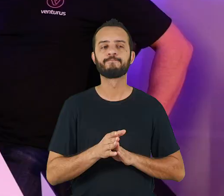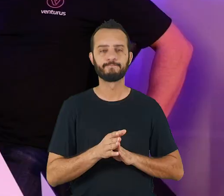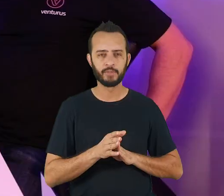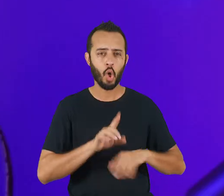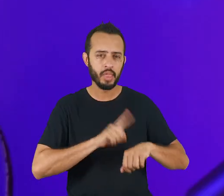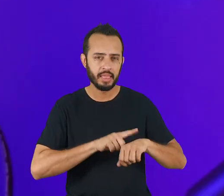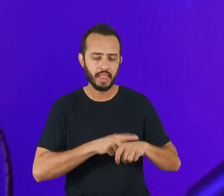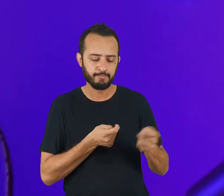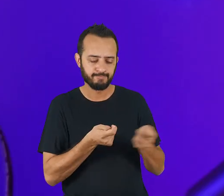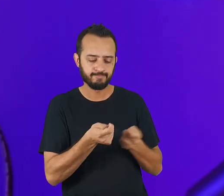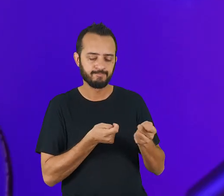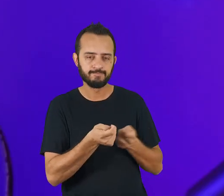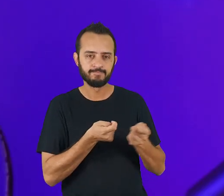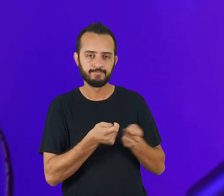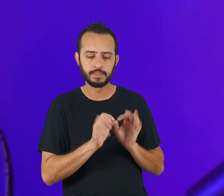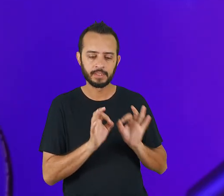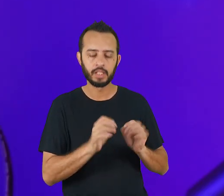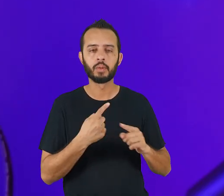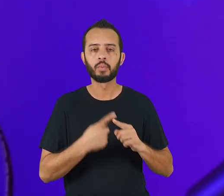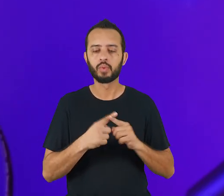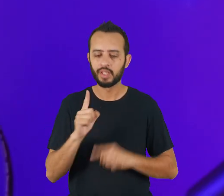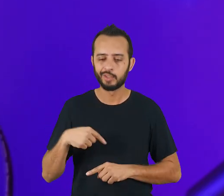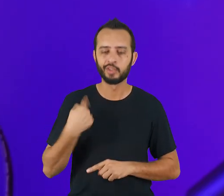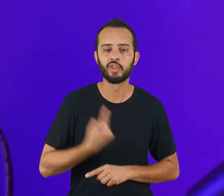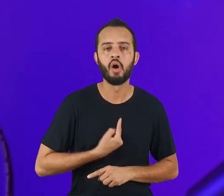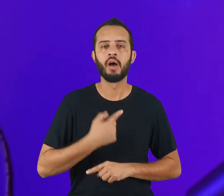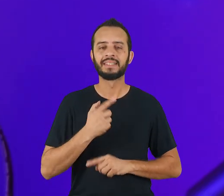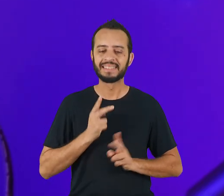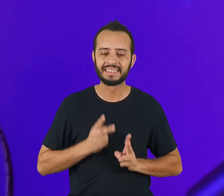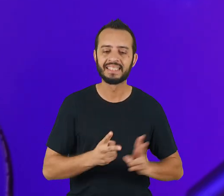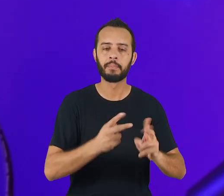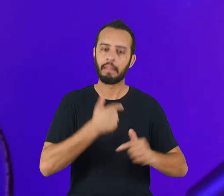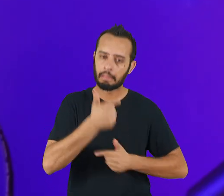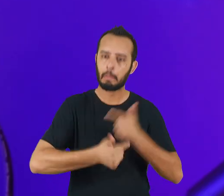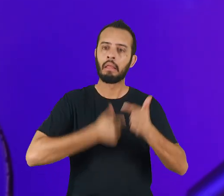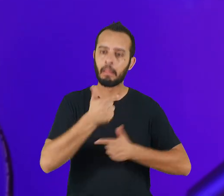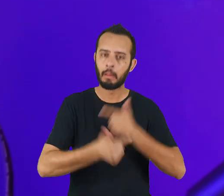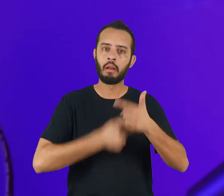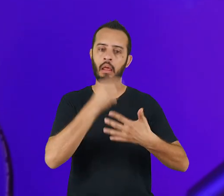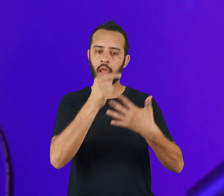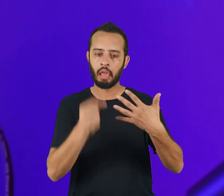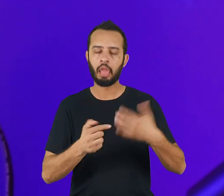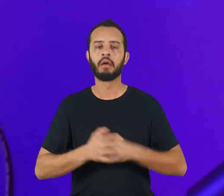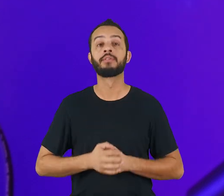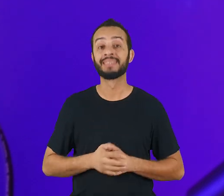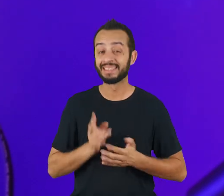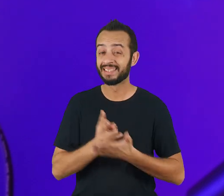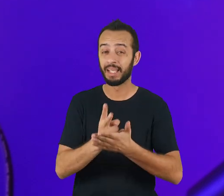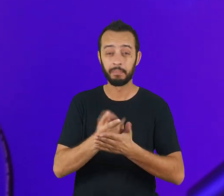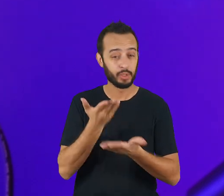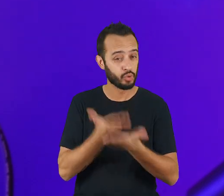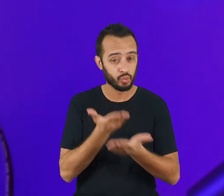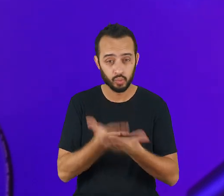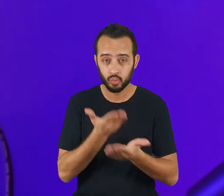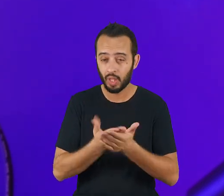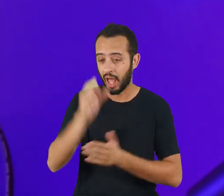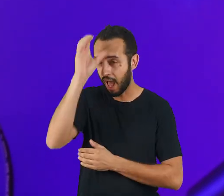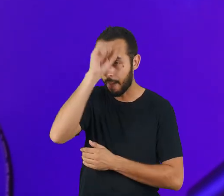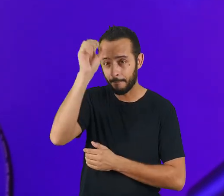administrar bem o tempo né porque a gente sempre tem uma demanda muito grande se manter atualizado